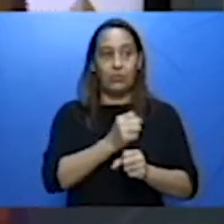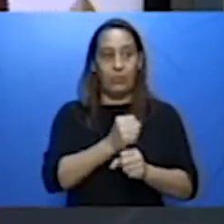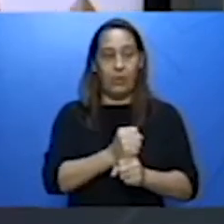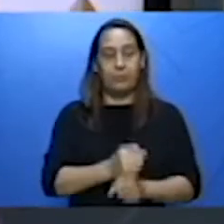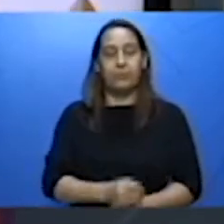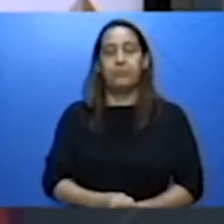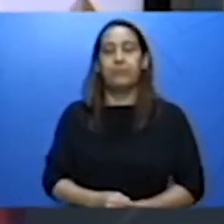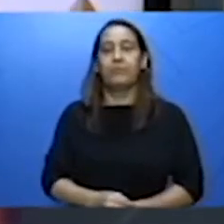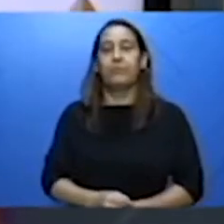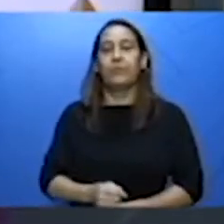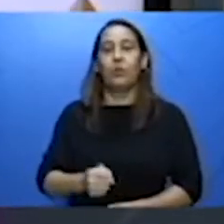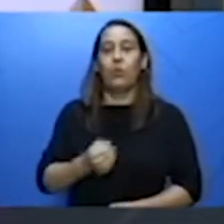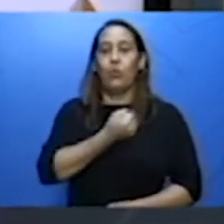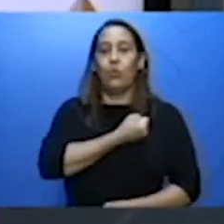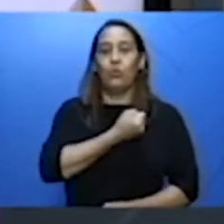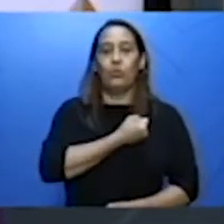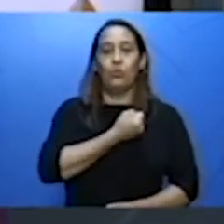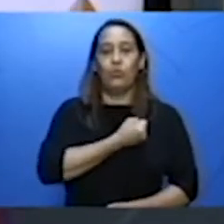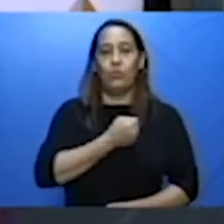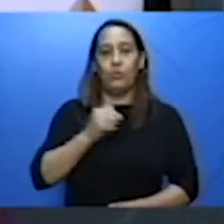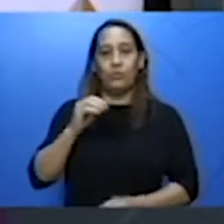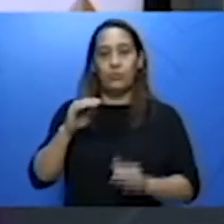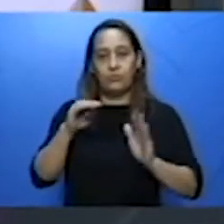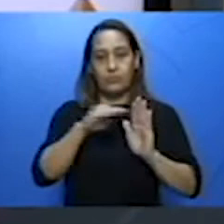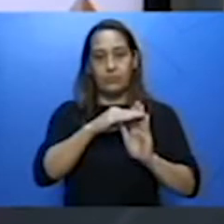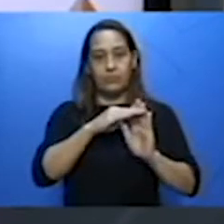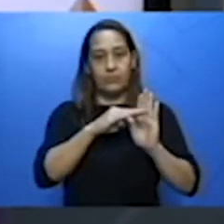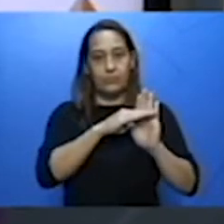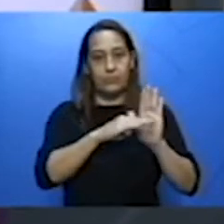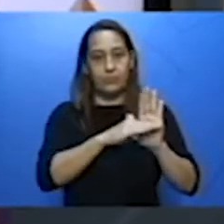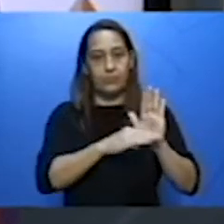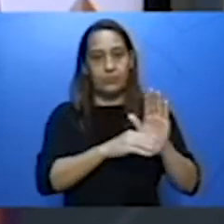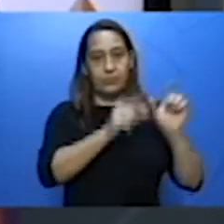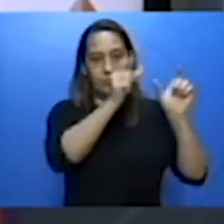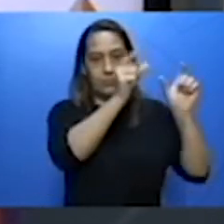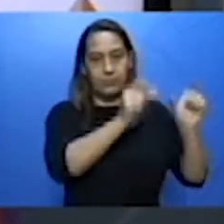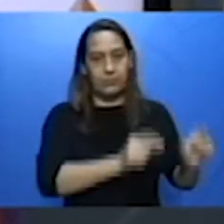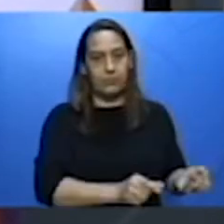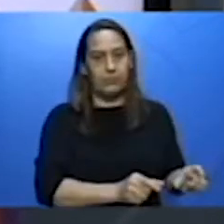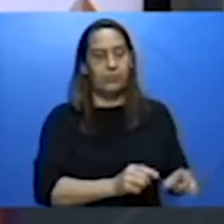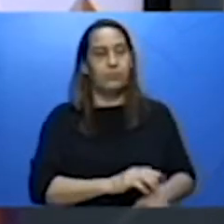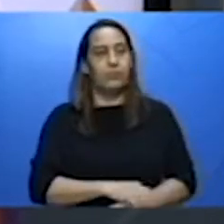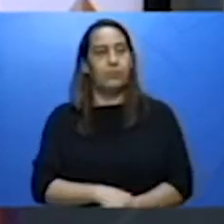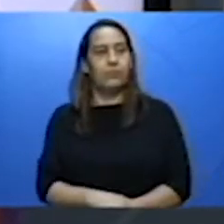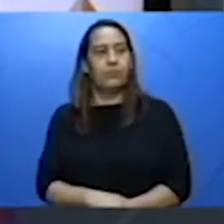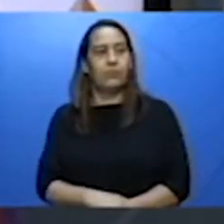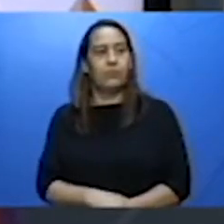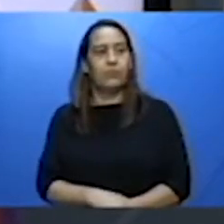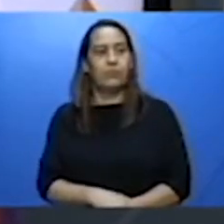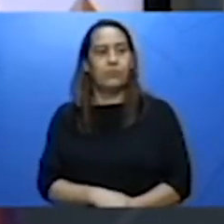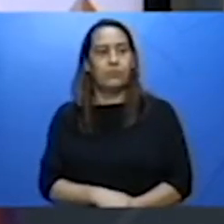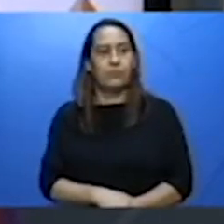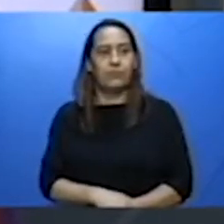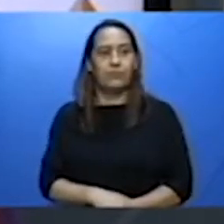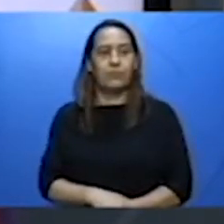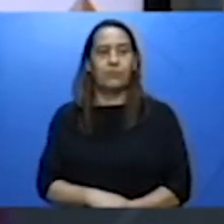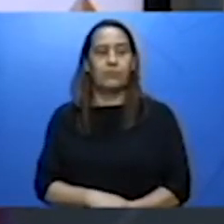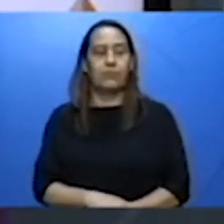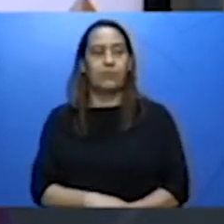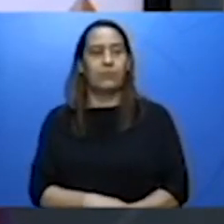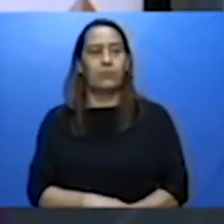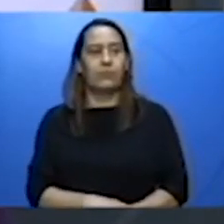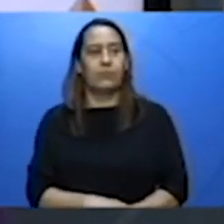Pego 34, coloco em cima. Pego 53, coloco